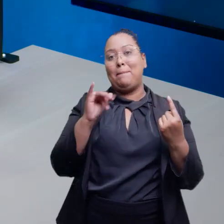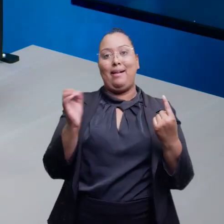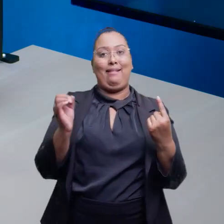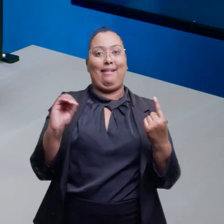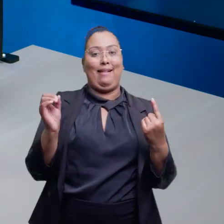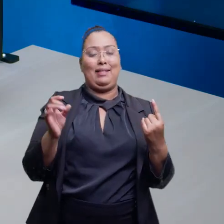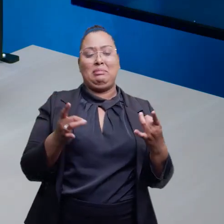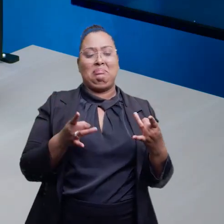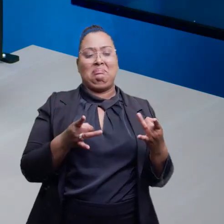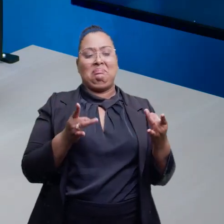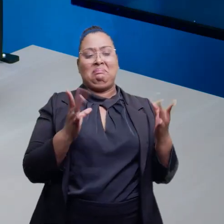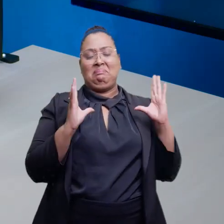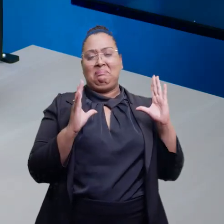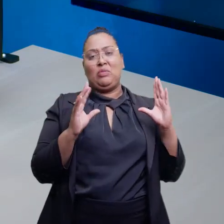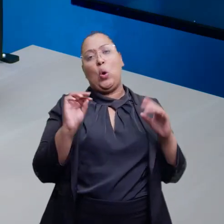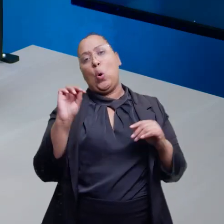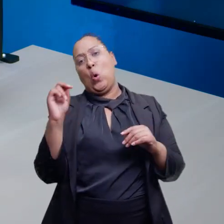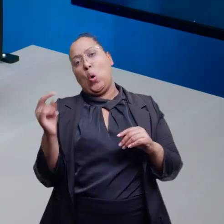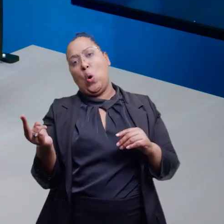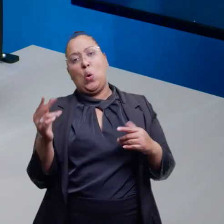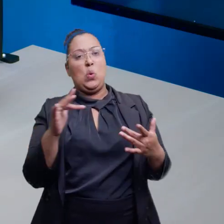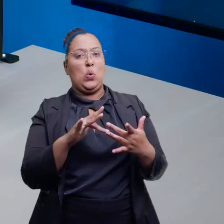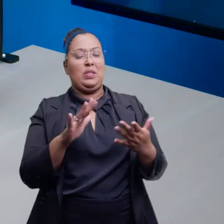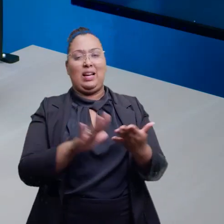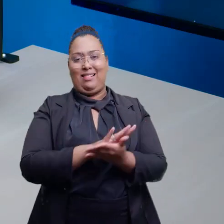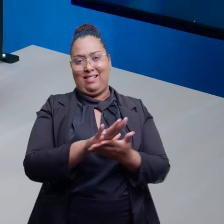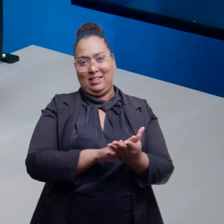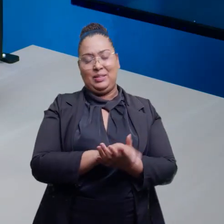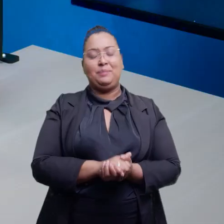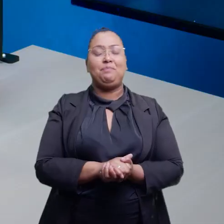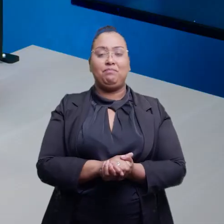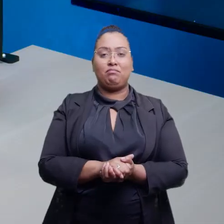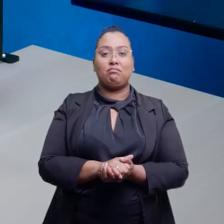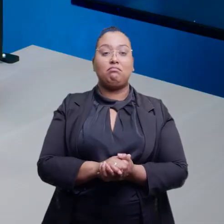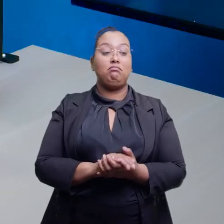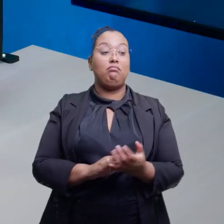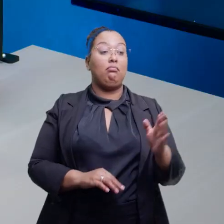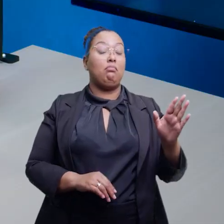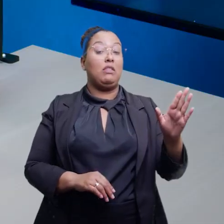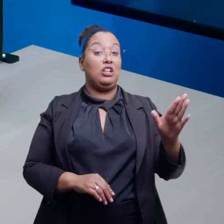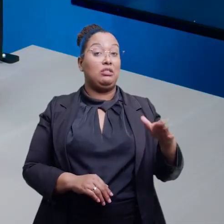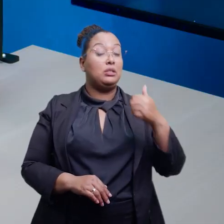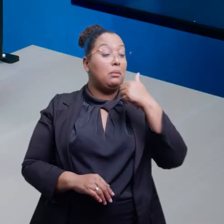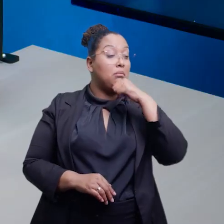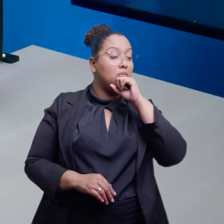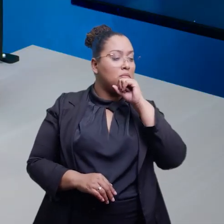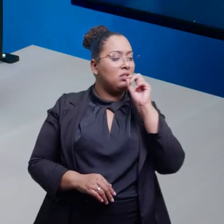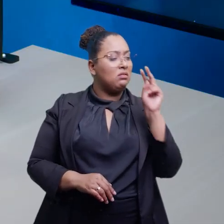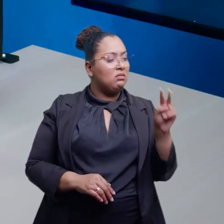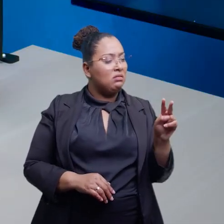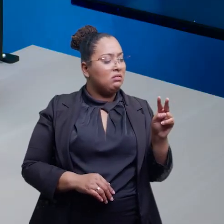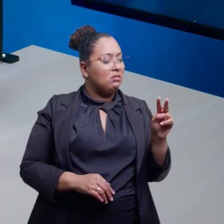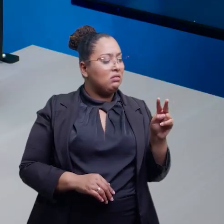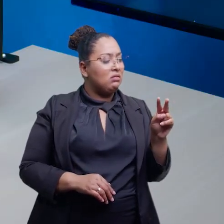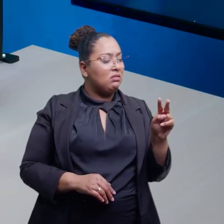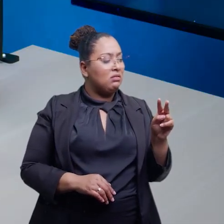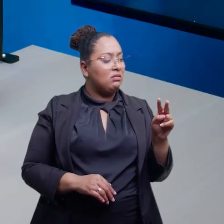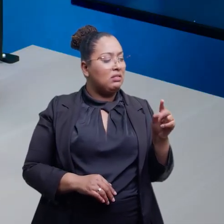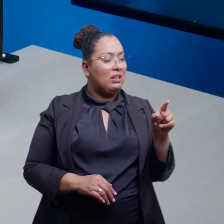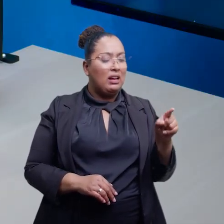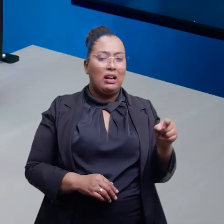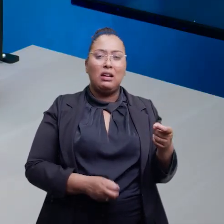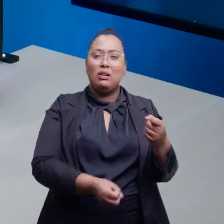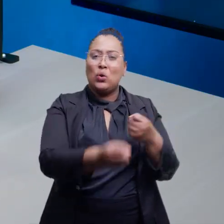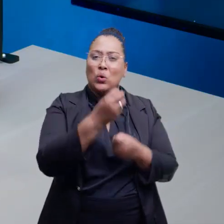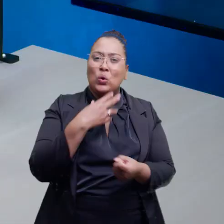está há muito tempo, já não tem nenhum tipo de contato. E quando você vai atender a mãe, você sente o sofrimento